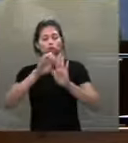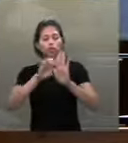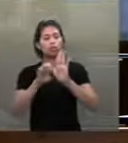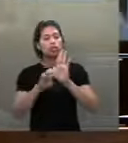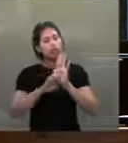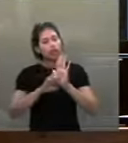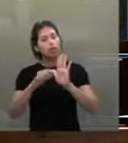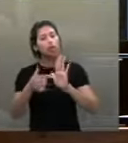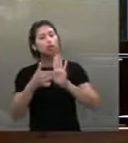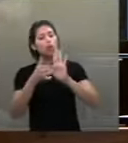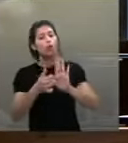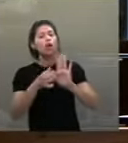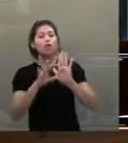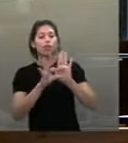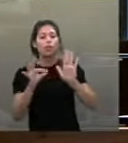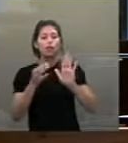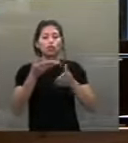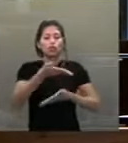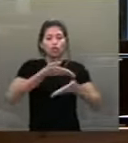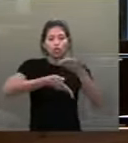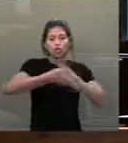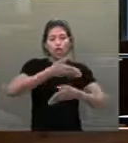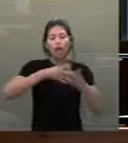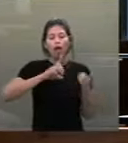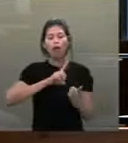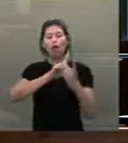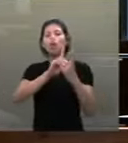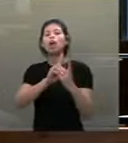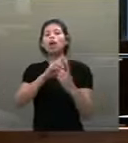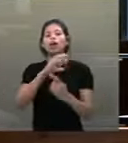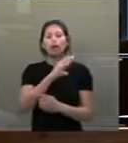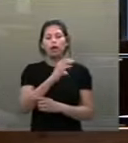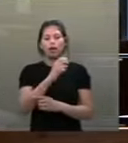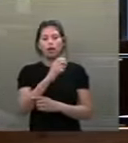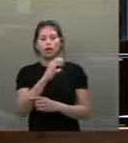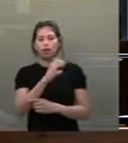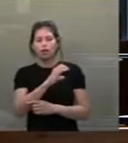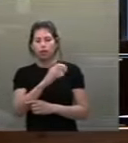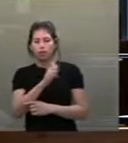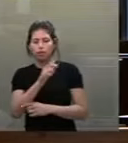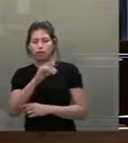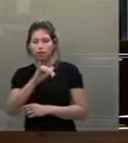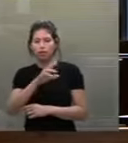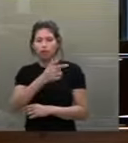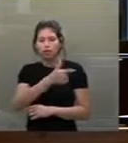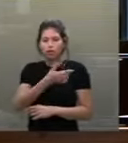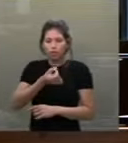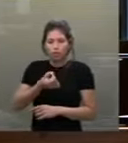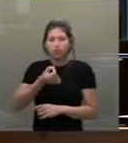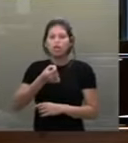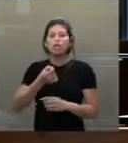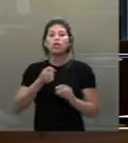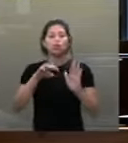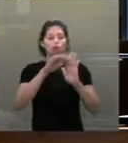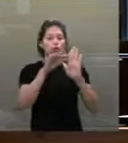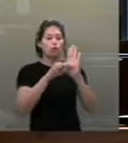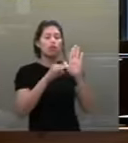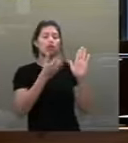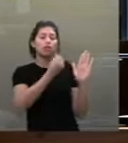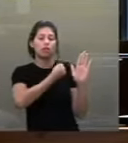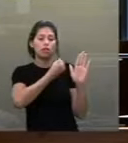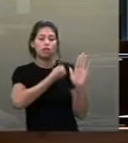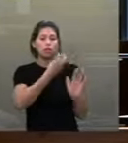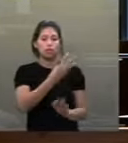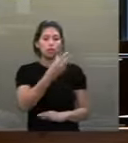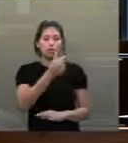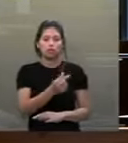em prol do consenso, do diálogo, acatei 20 das 37 emendas apresentadas. Eu não vou ler a análise de